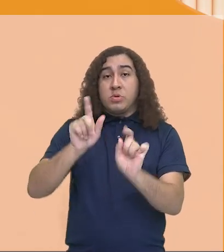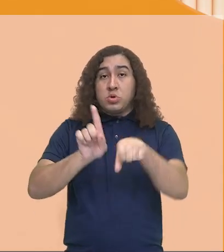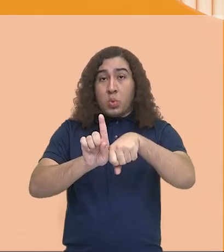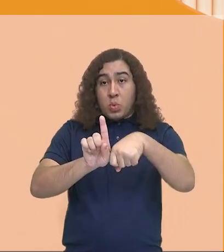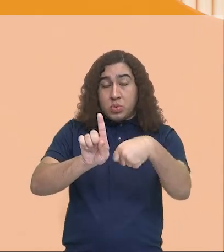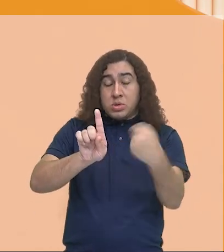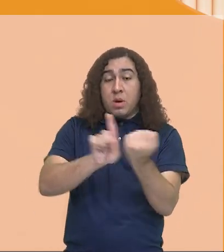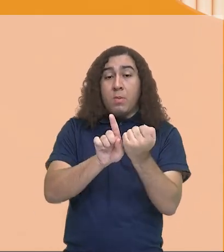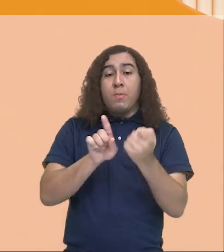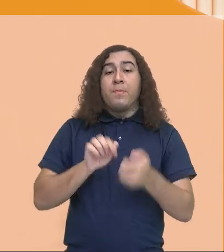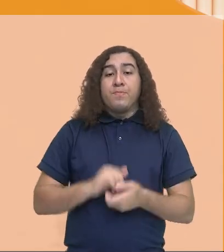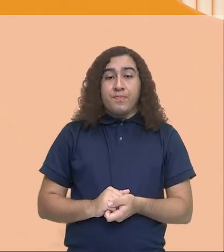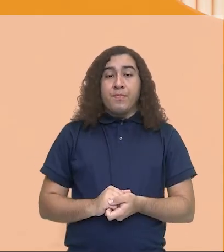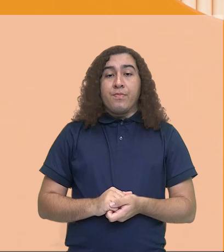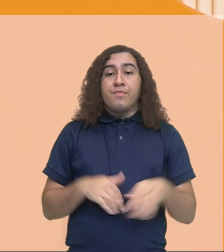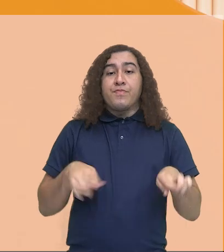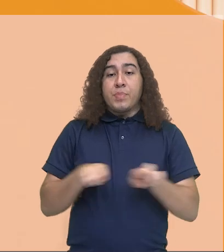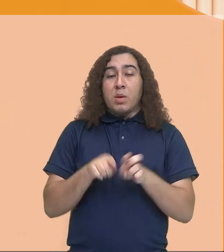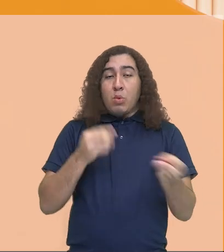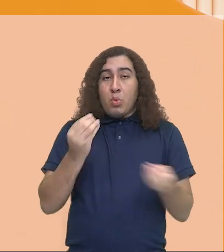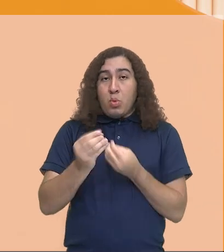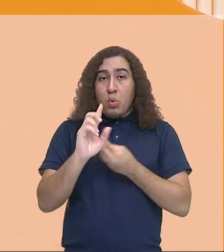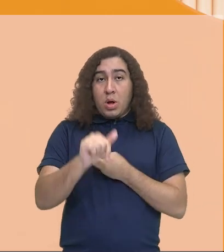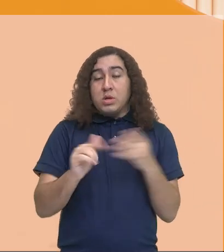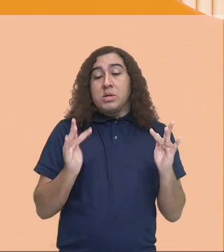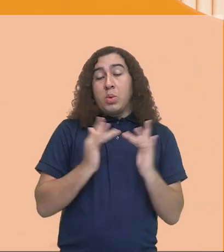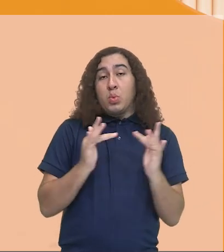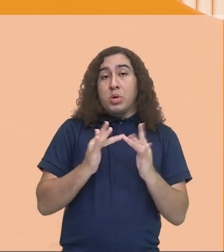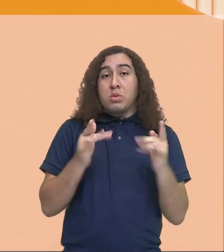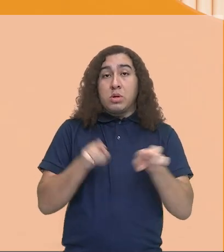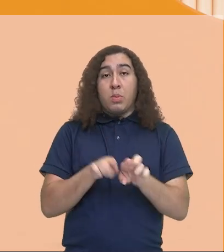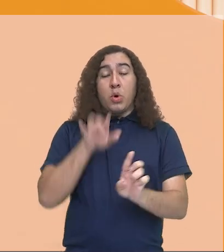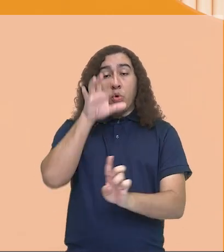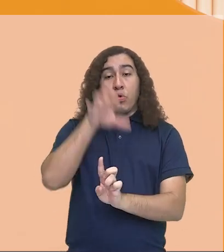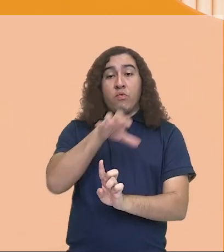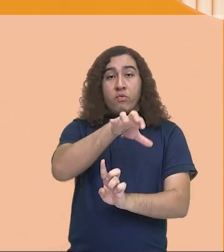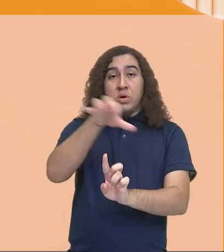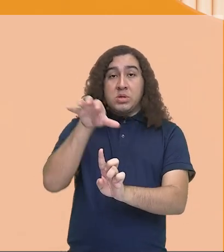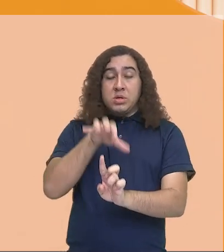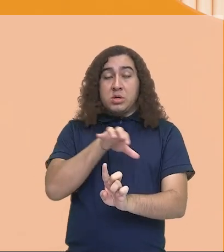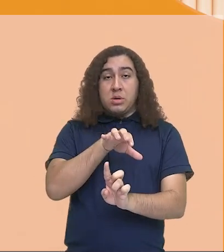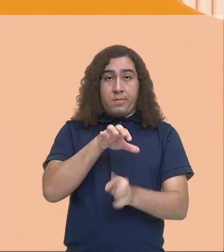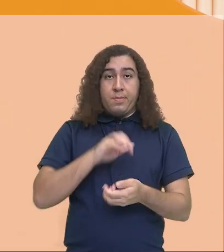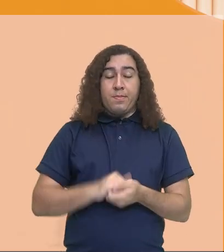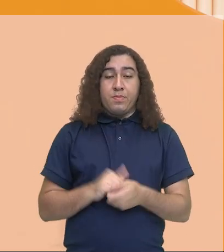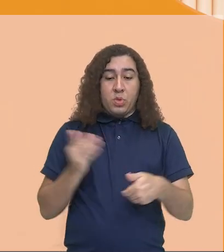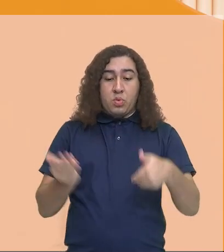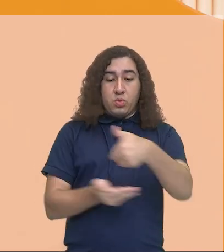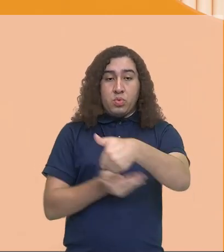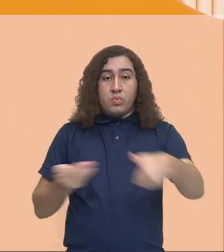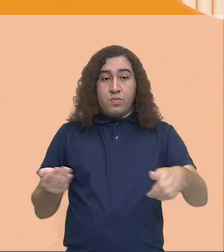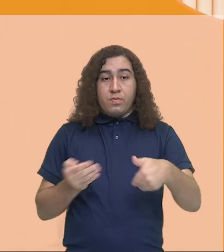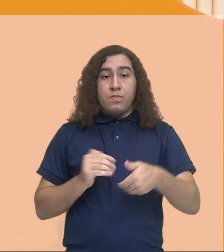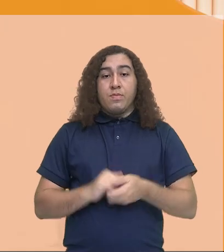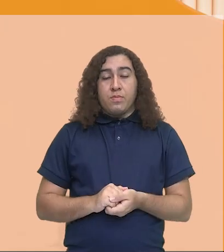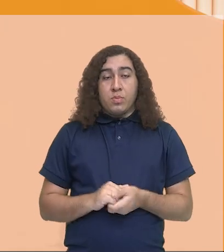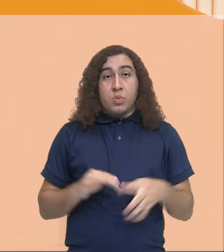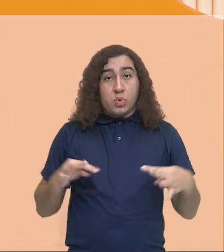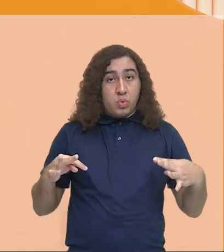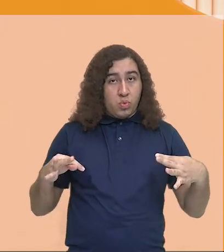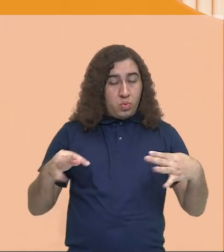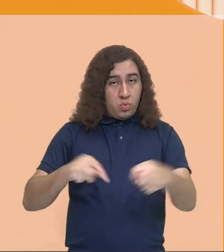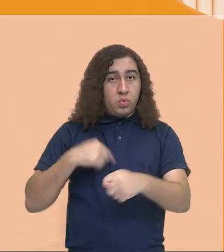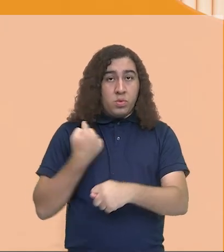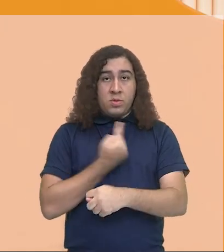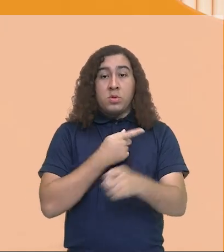socialmente e como elas interagem e influenciam umas às outras. Ou seja, tudo na